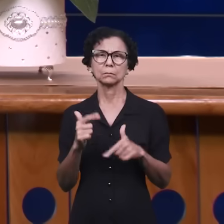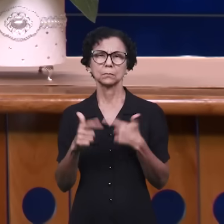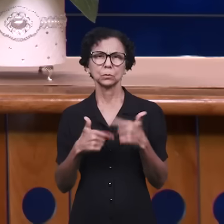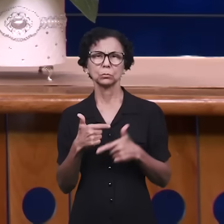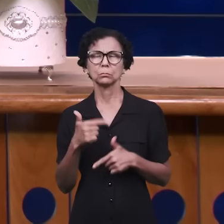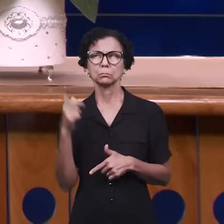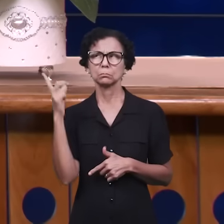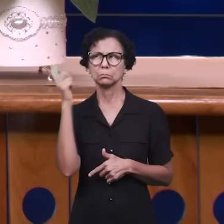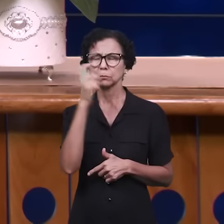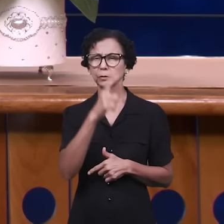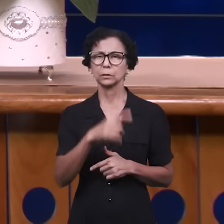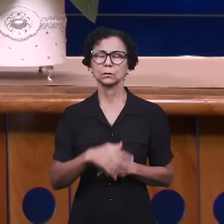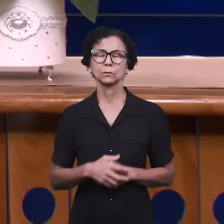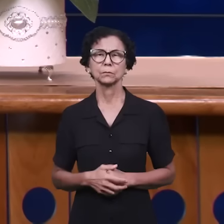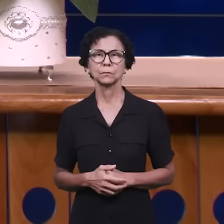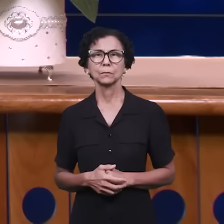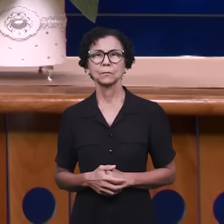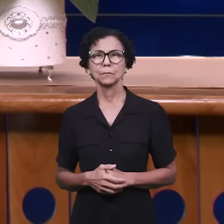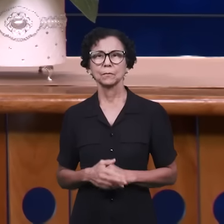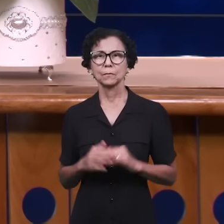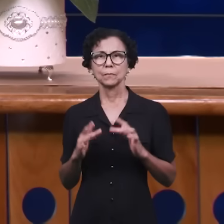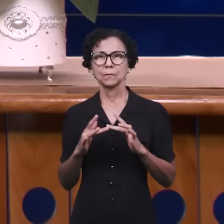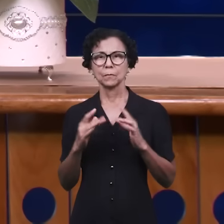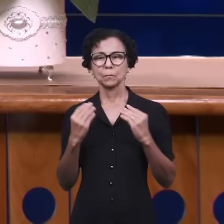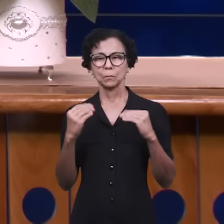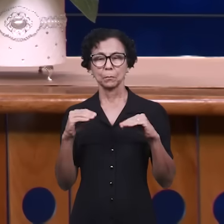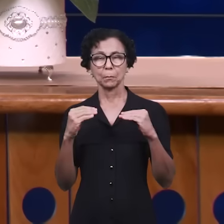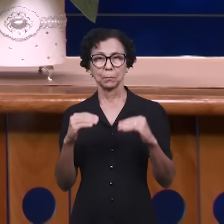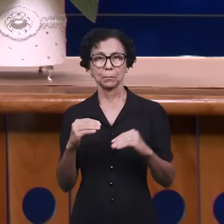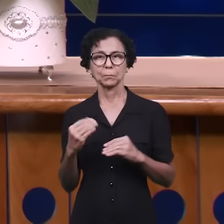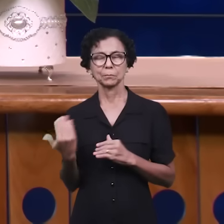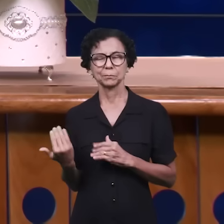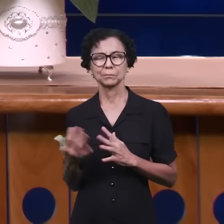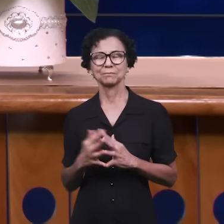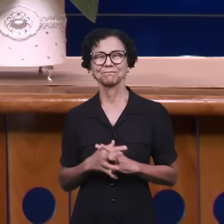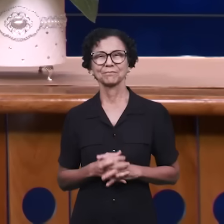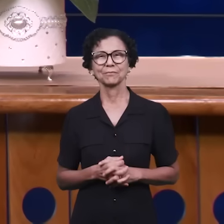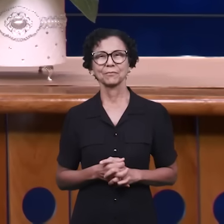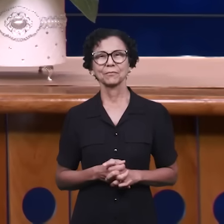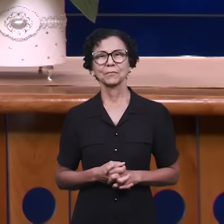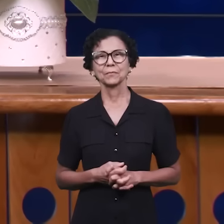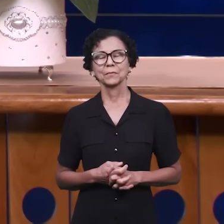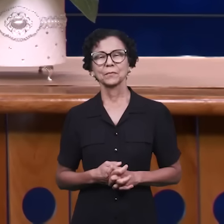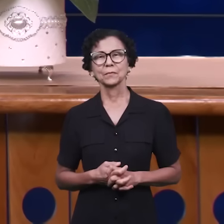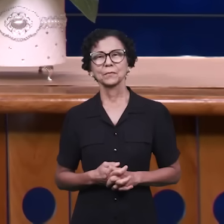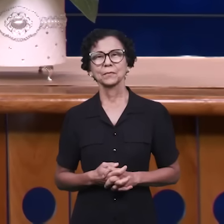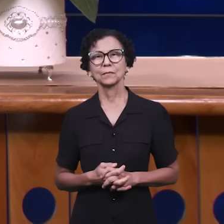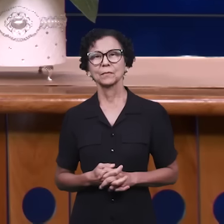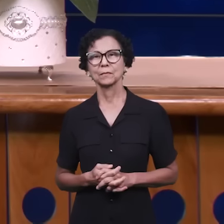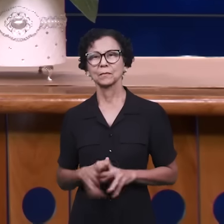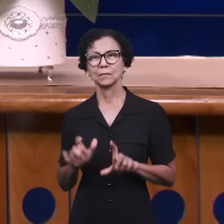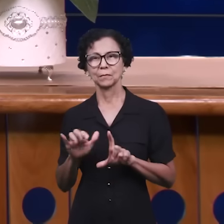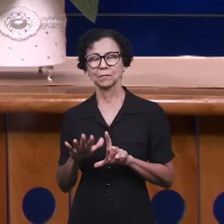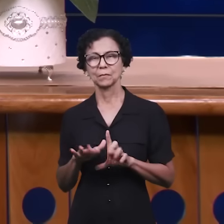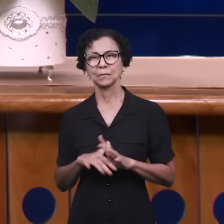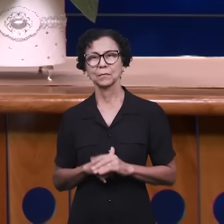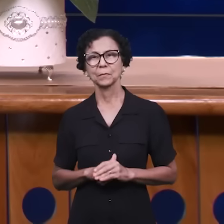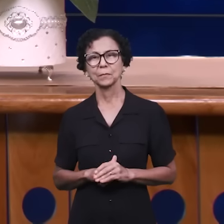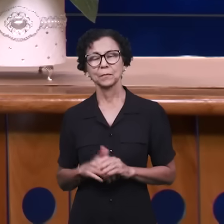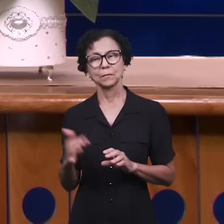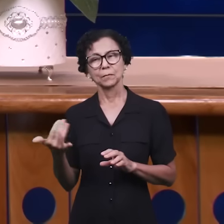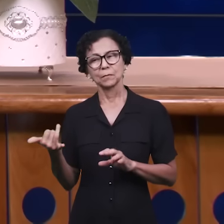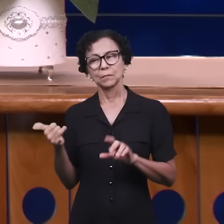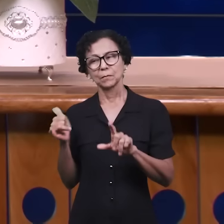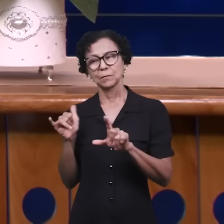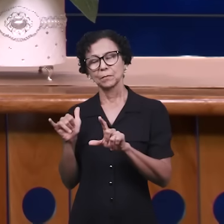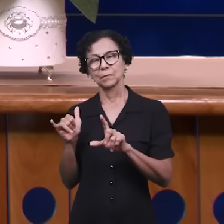de aflição, passa esse número para eles, você liga nesse número, você vai receber uma bênção, tá bom? Está aí o QR Code, se você quiser pode apontar a